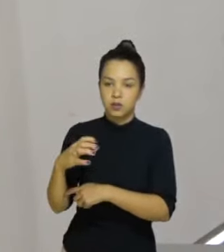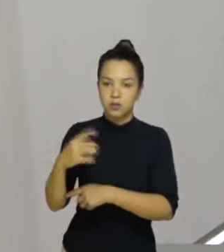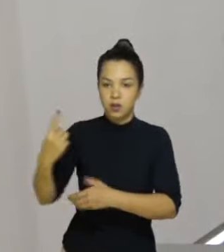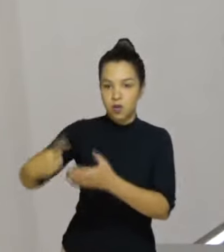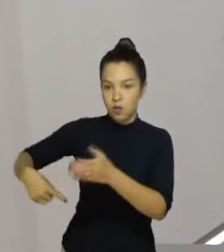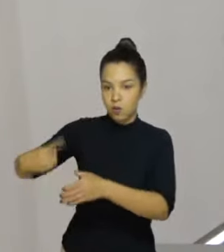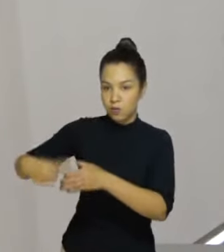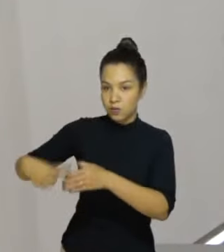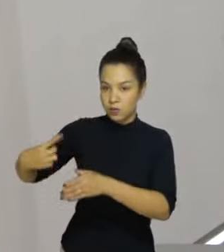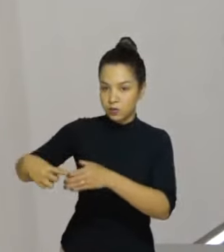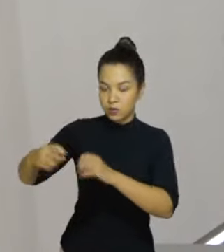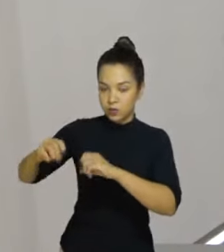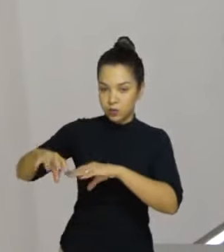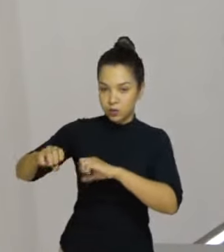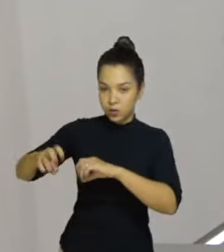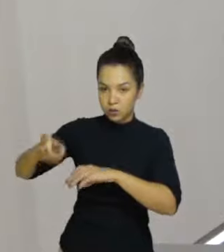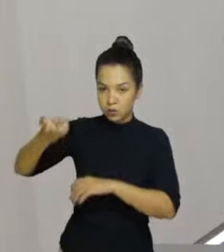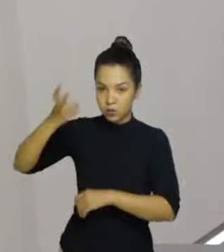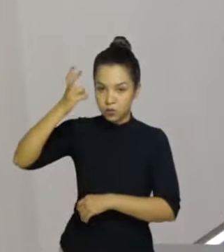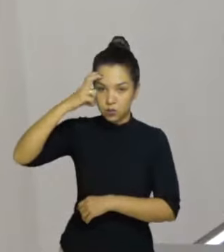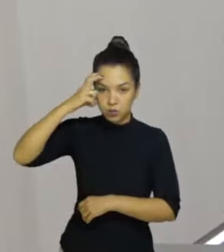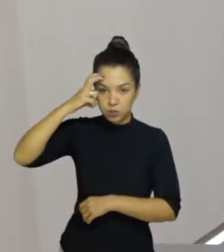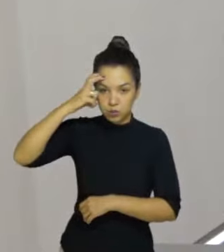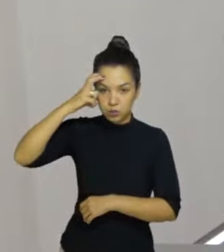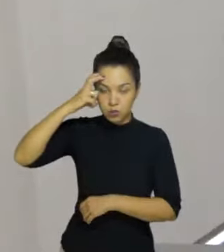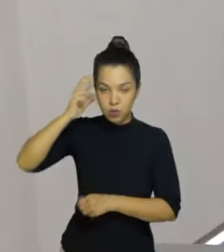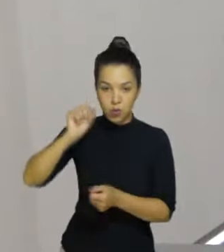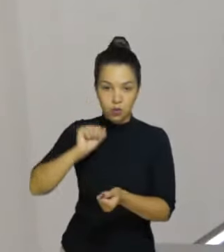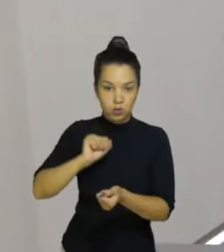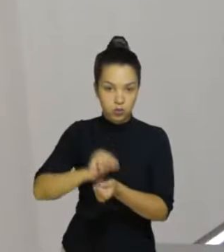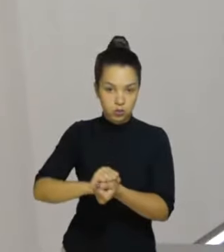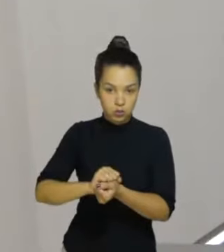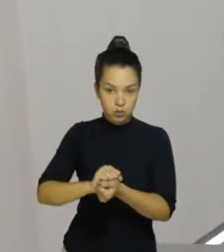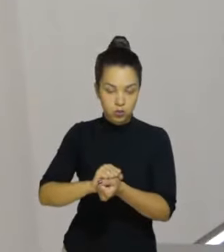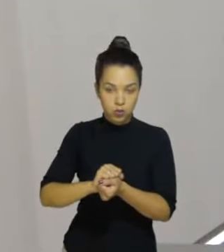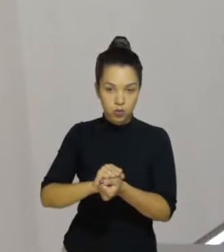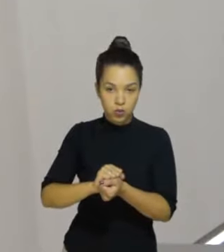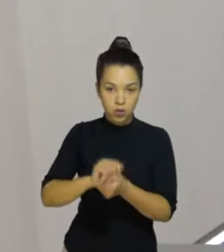de Educação e Cultura, juntamente com a